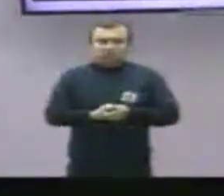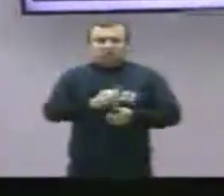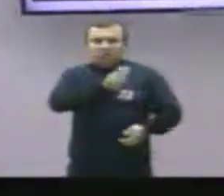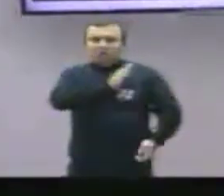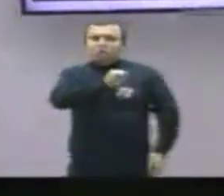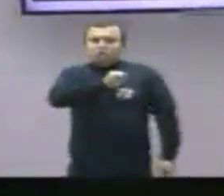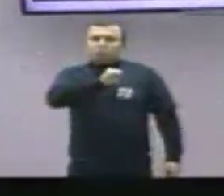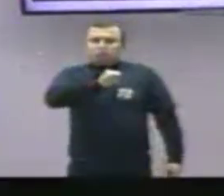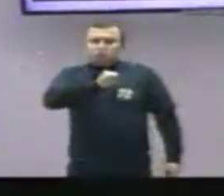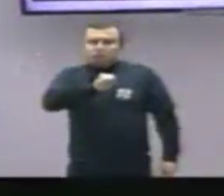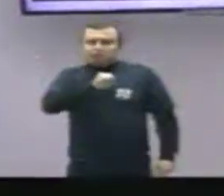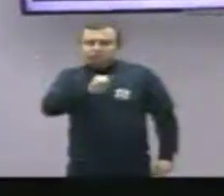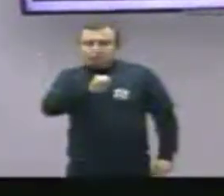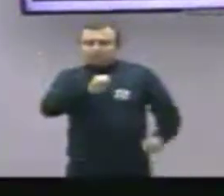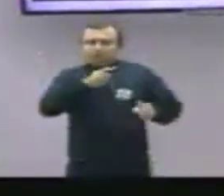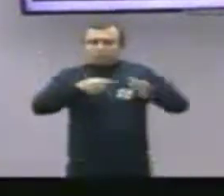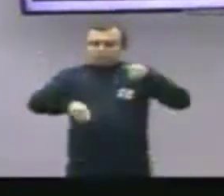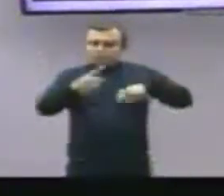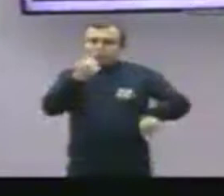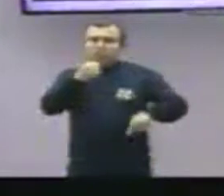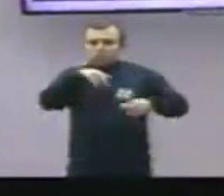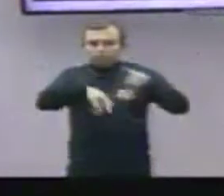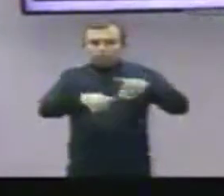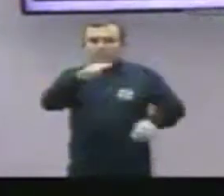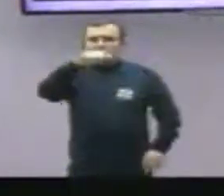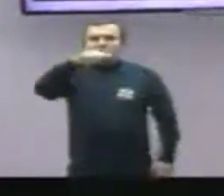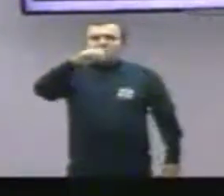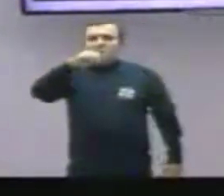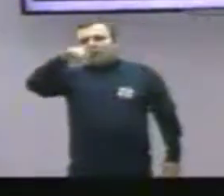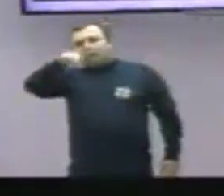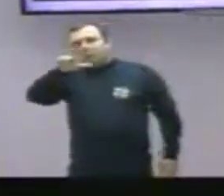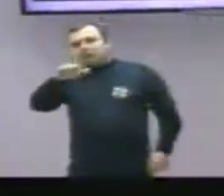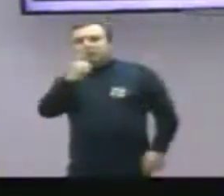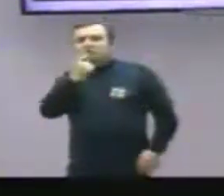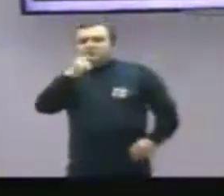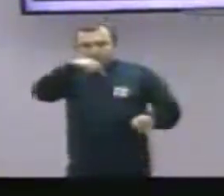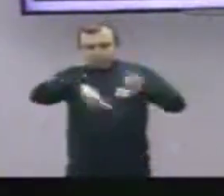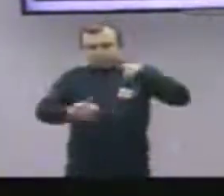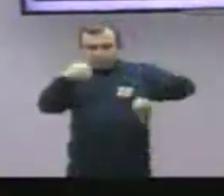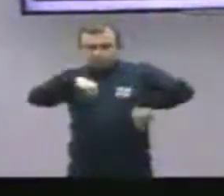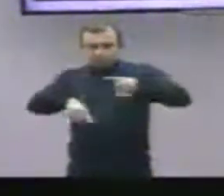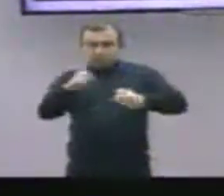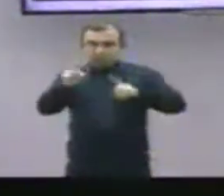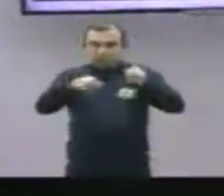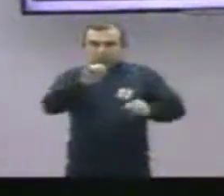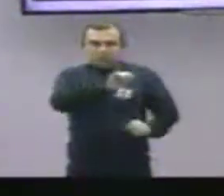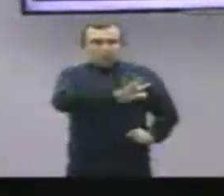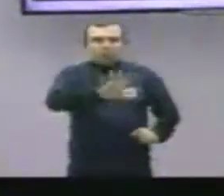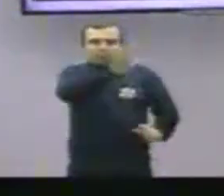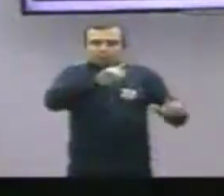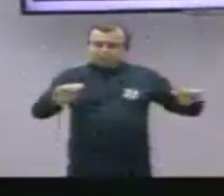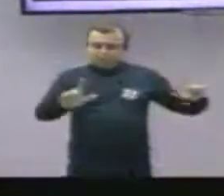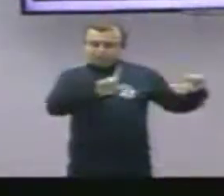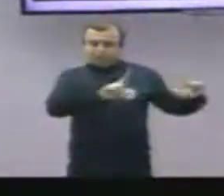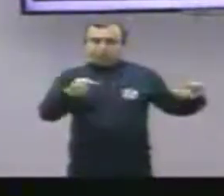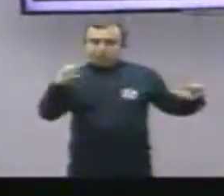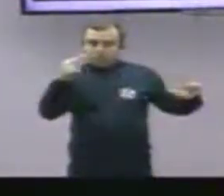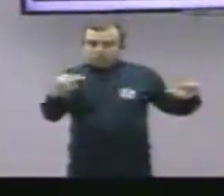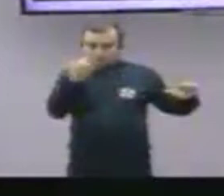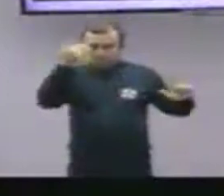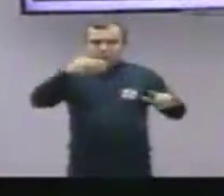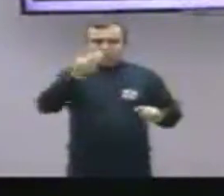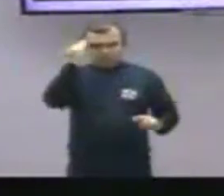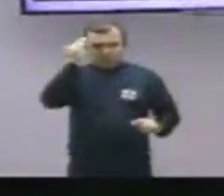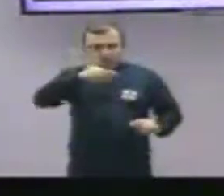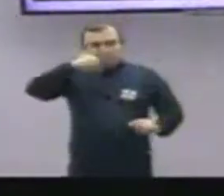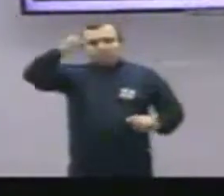batimento do coração bombeia cerca de 70 ml de sangue. Depois eu vou botar uma imagem ali para a gente poder entender melhor essa